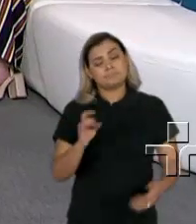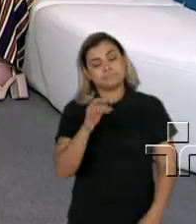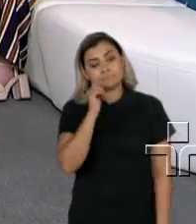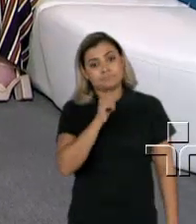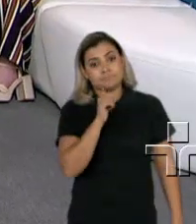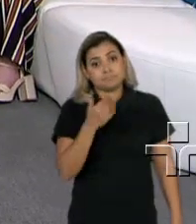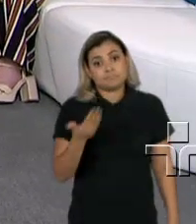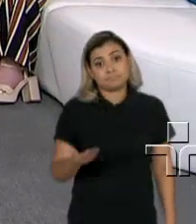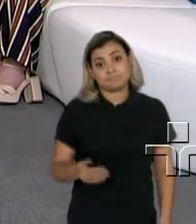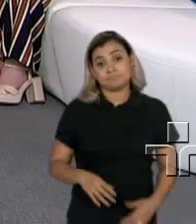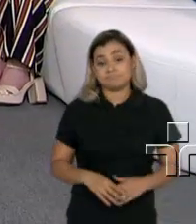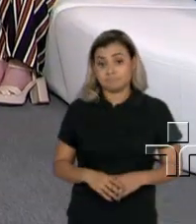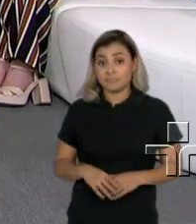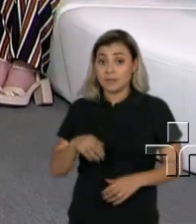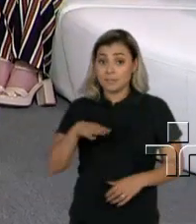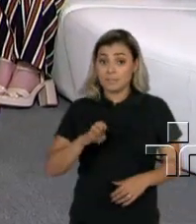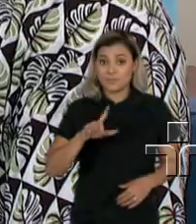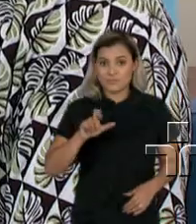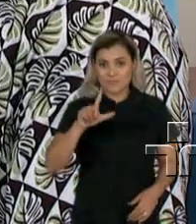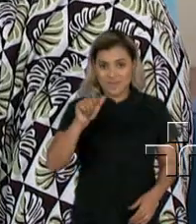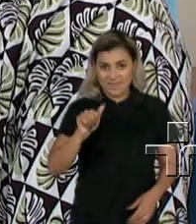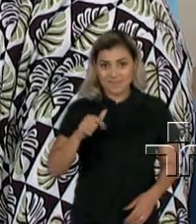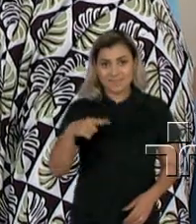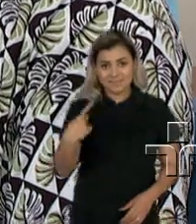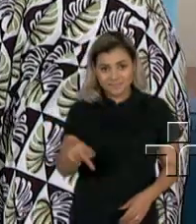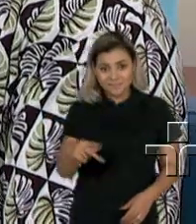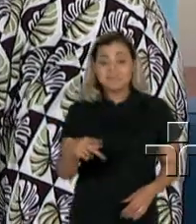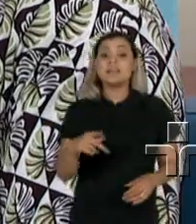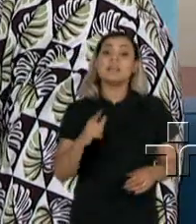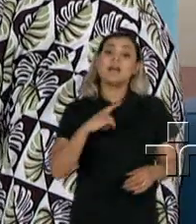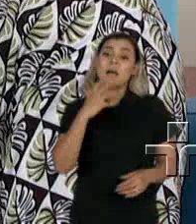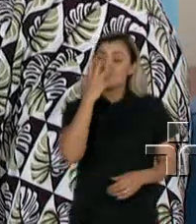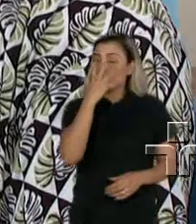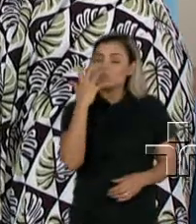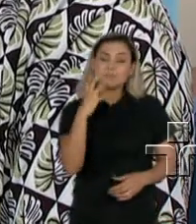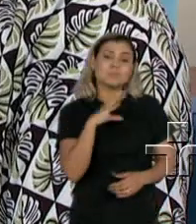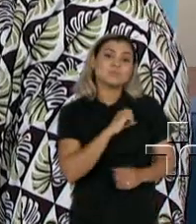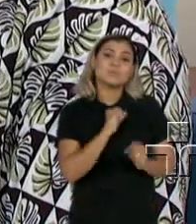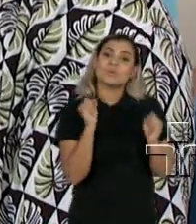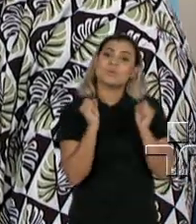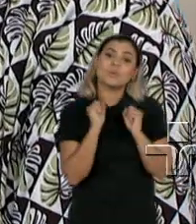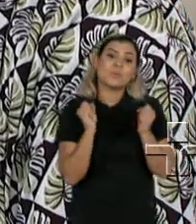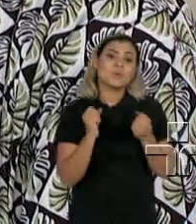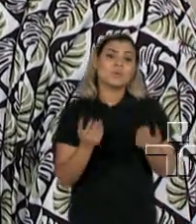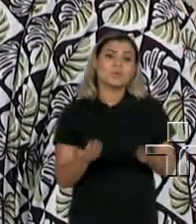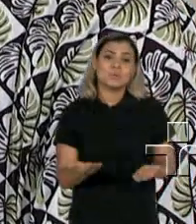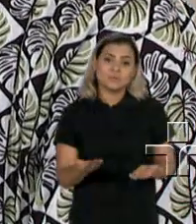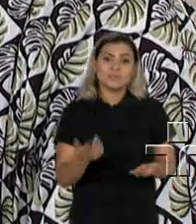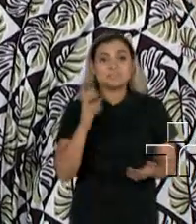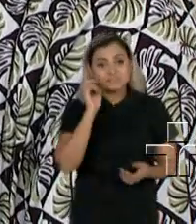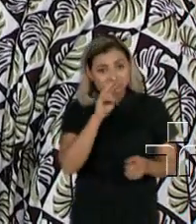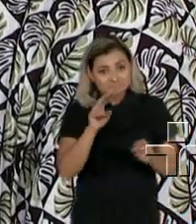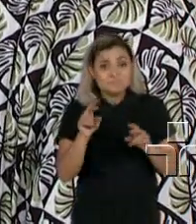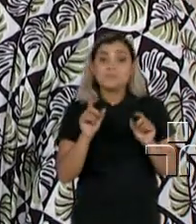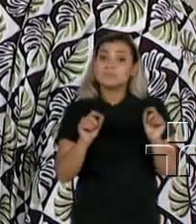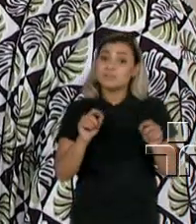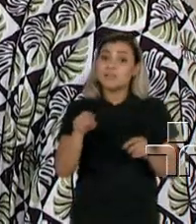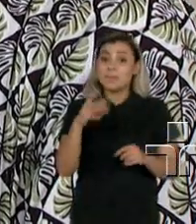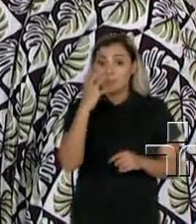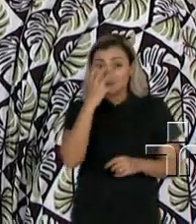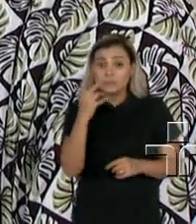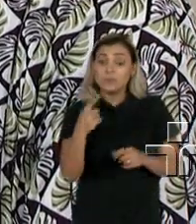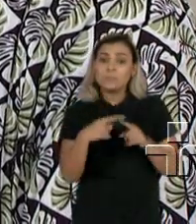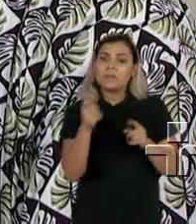meninas ea manuela se apaixonou igual já comentei antes com vocês mesmo e foi engraçado